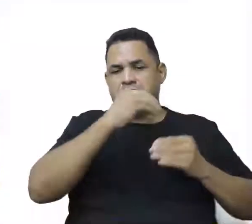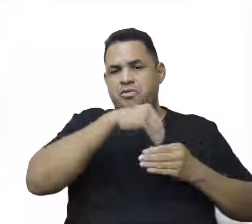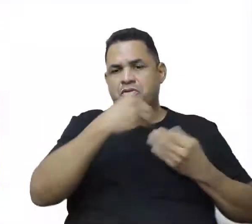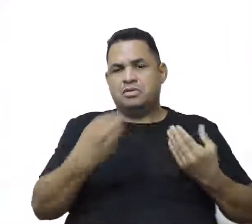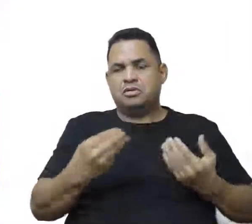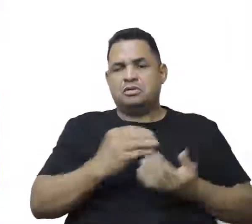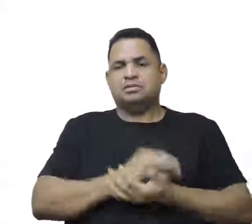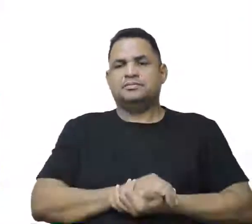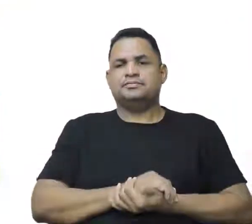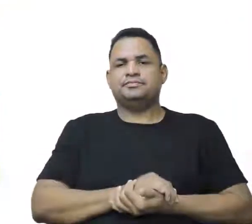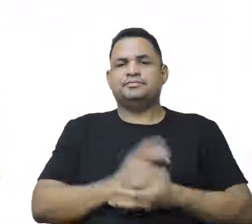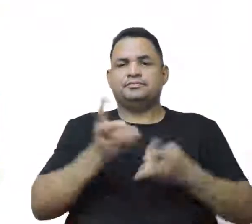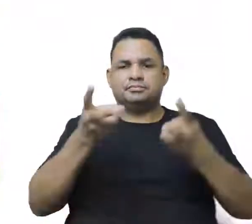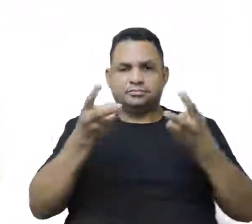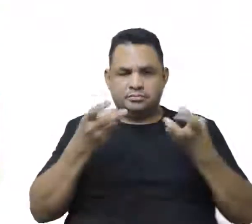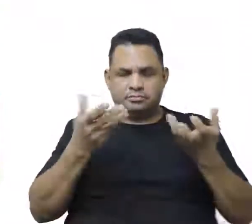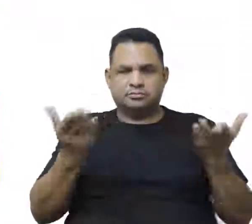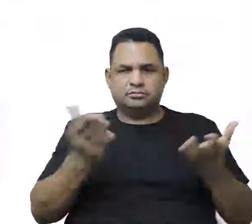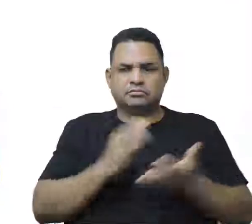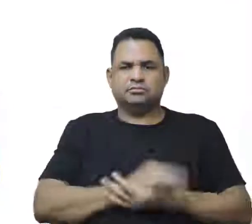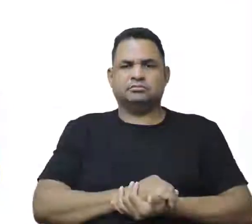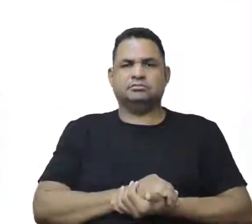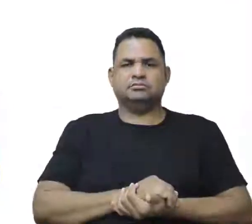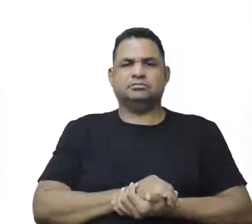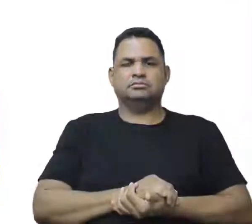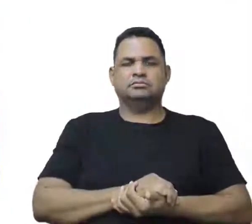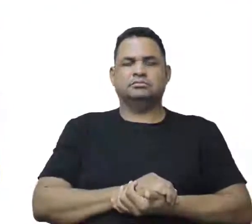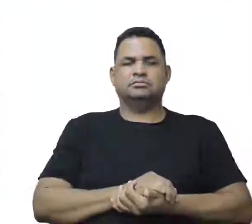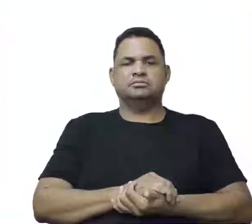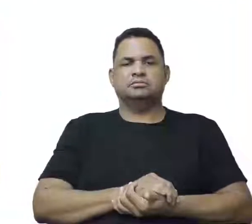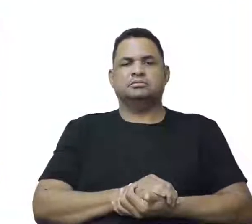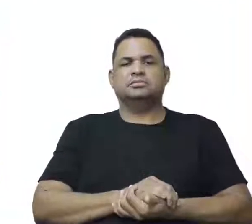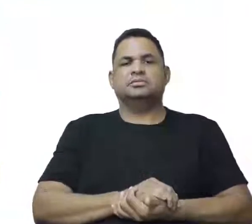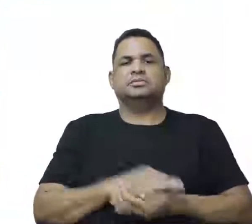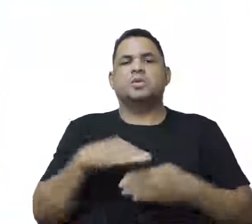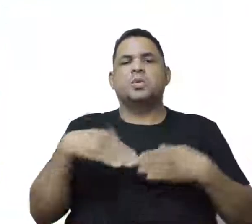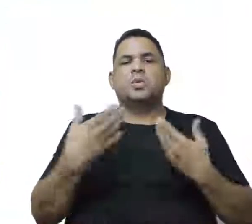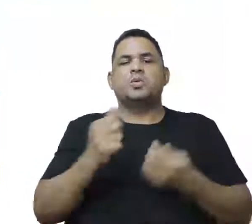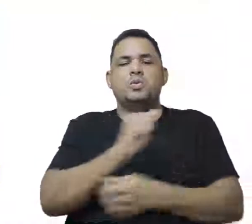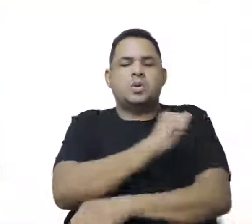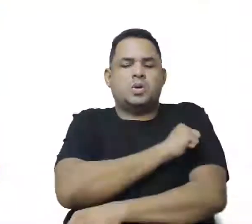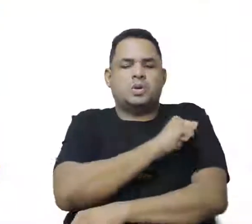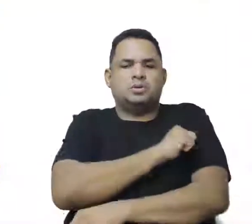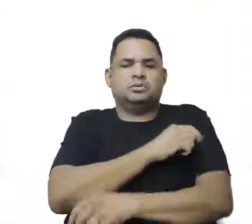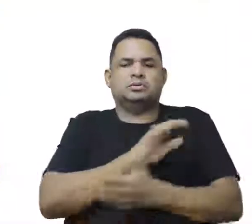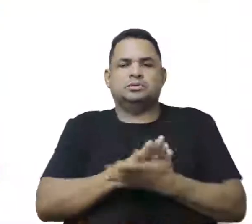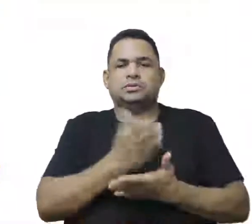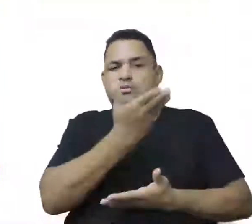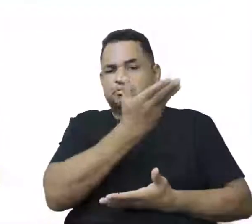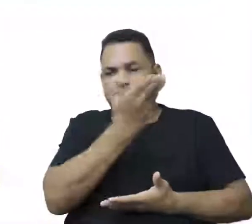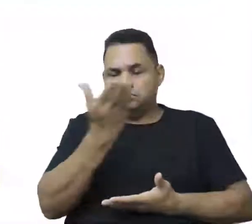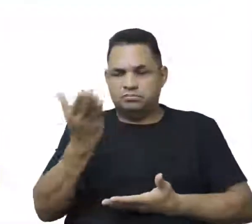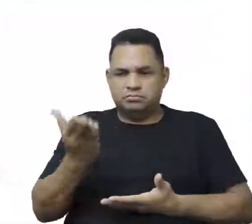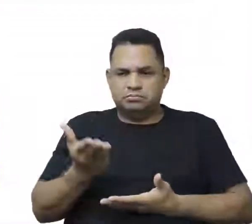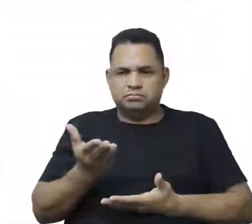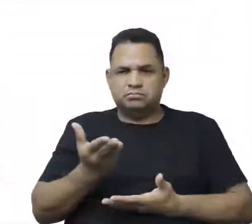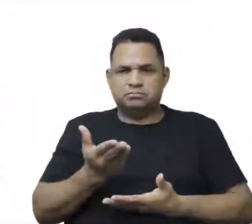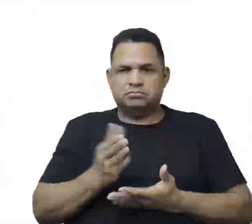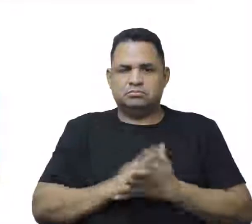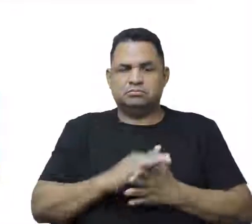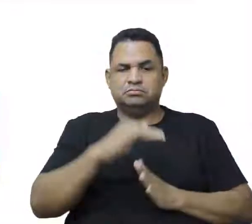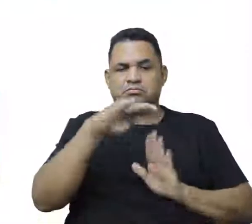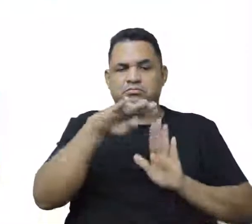ensino médio. Exato. Você vai perceber muito isso, né, prof? E aí o interessante é que quando o aluno se depara com esse quadro, com